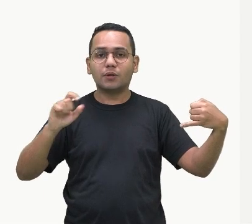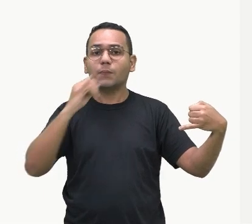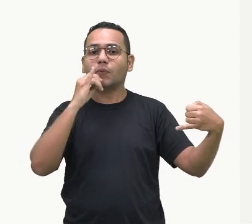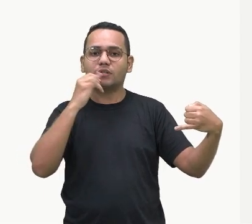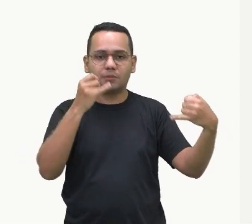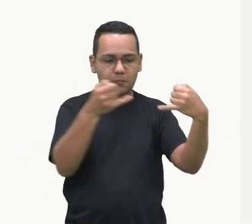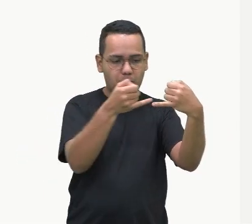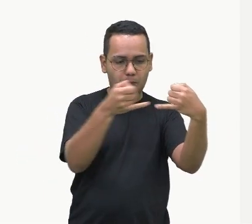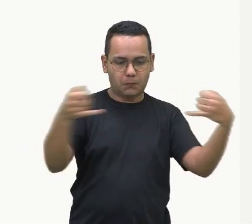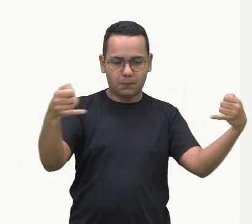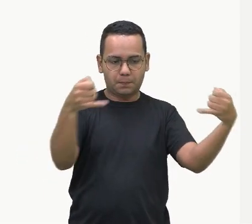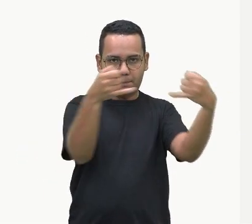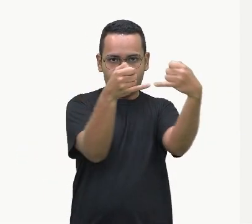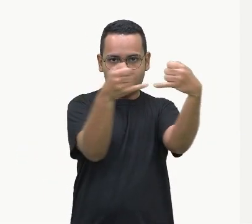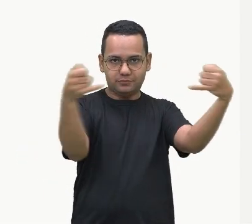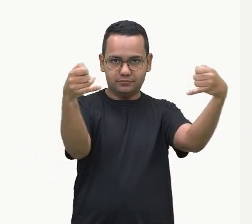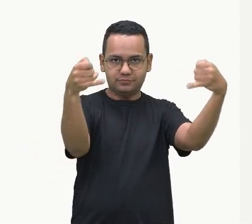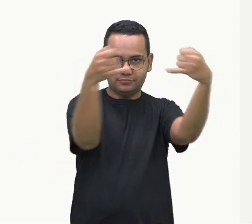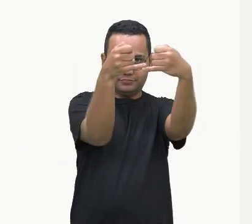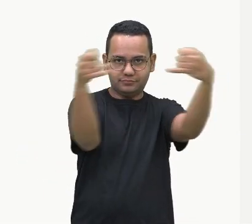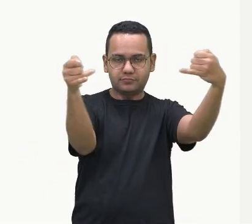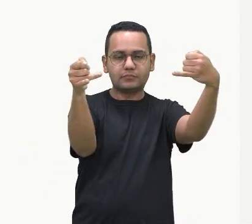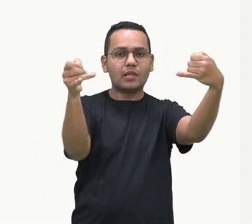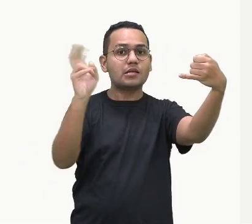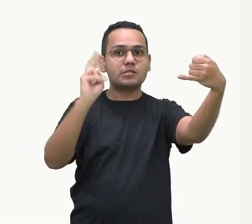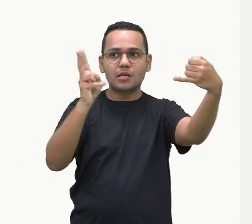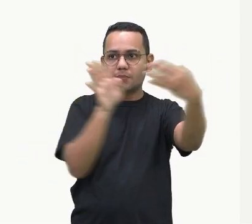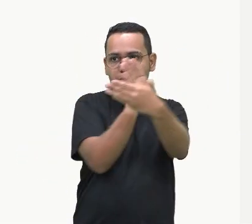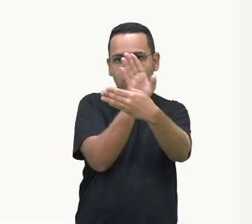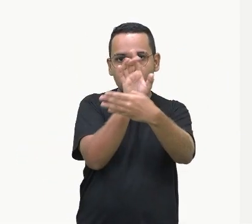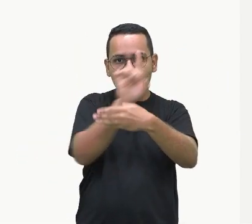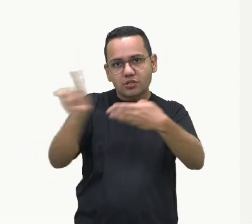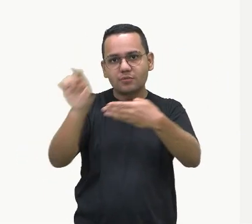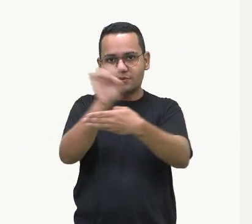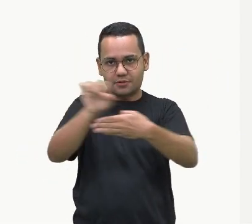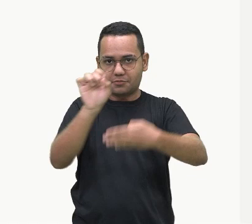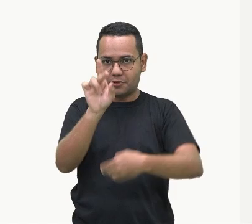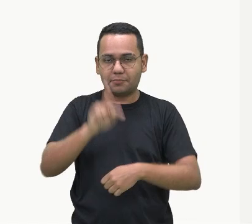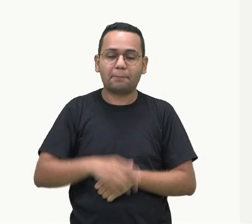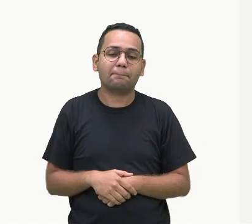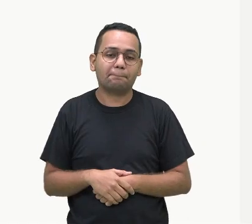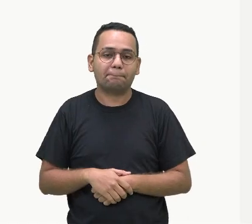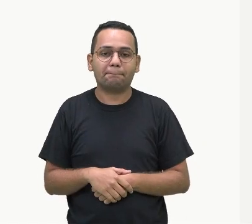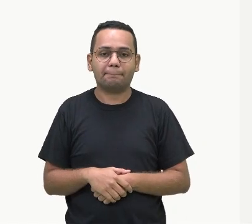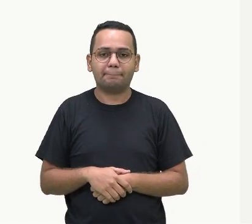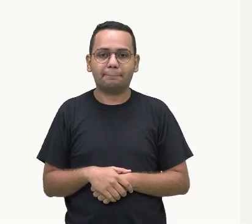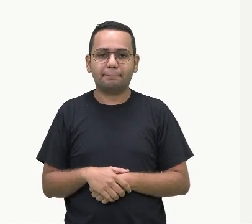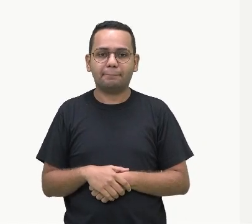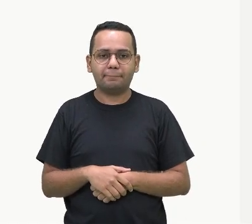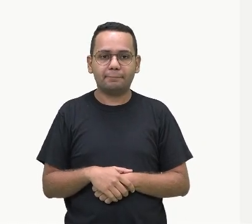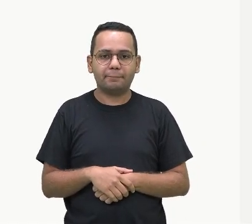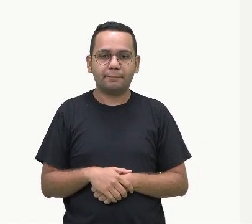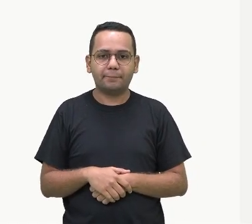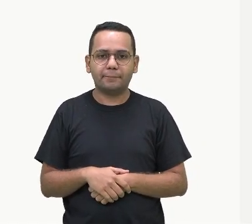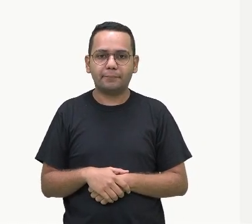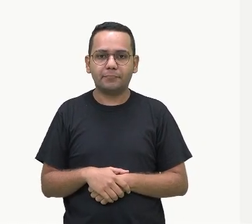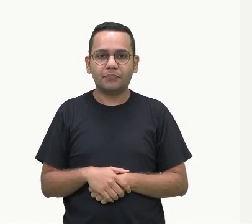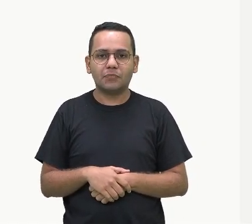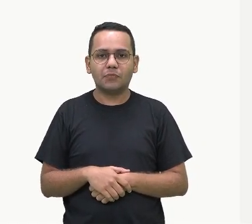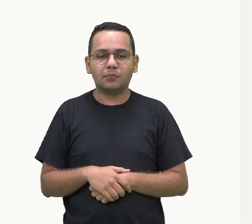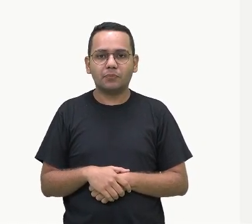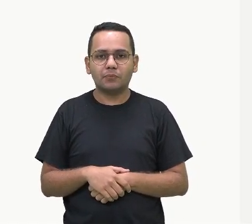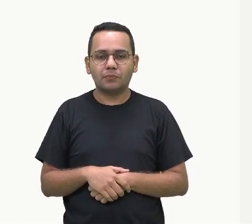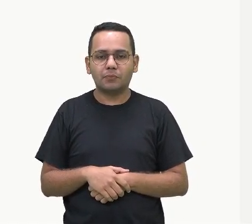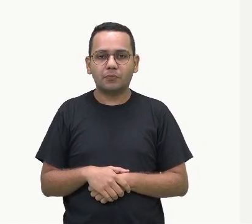outra, tá bom? Indo na mesma direção e sentido, ok? O que significa? Que elas não vão se cruzar em